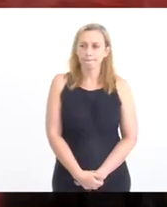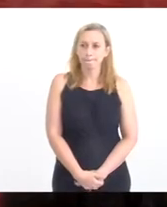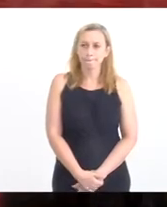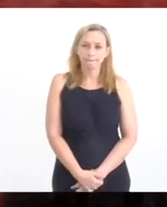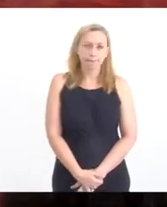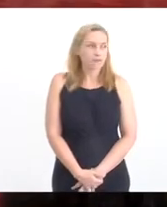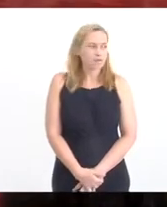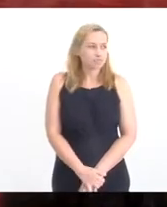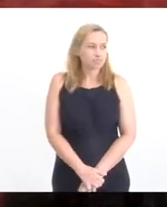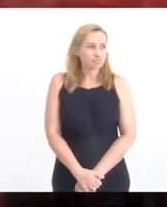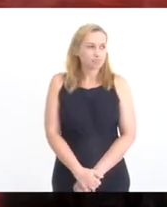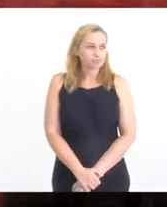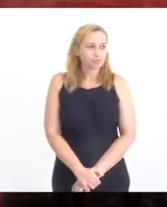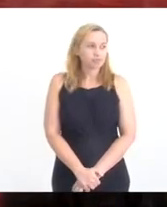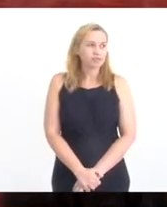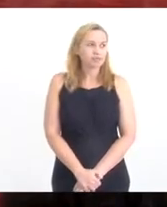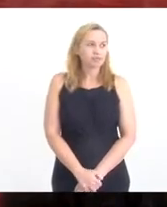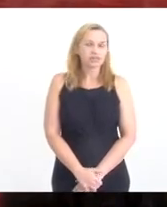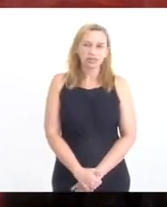e